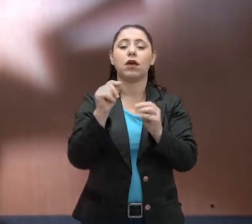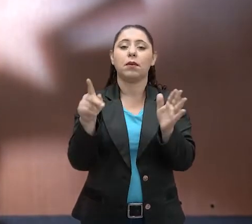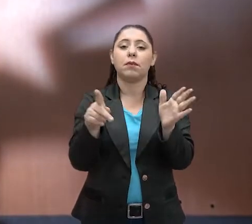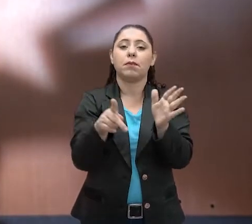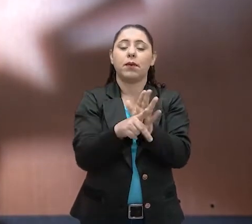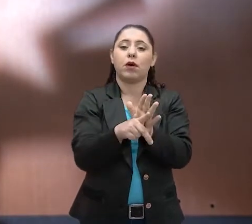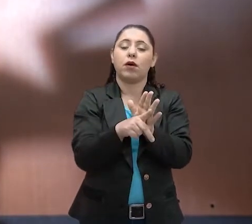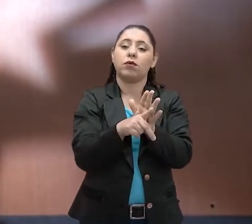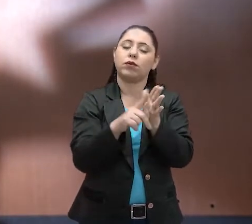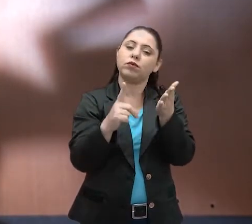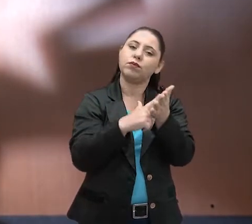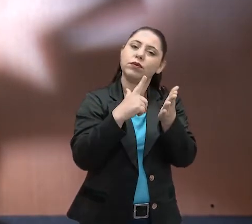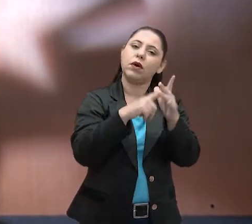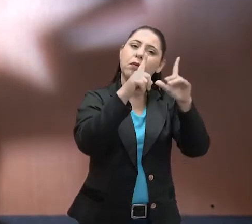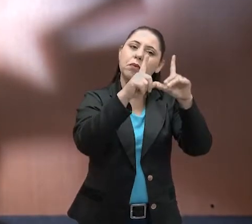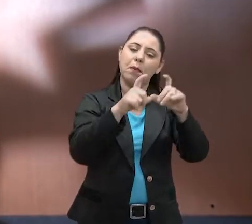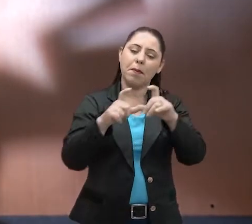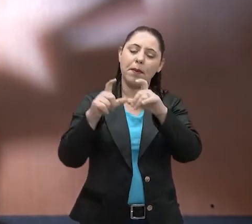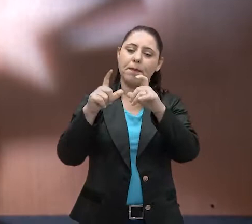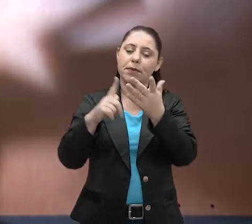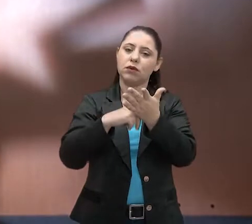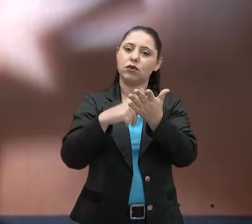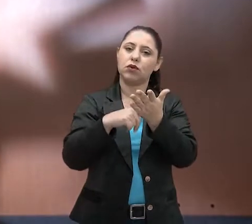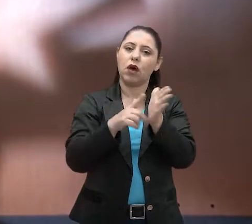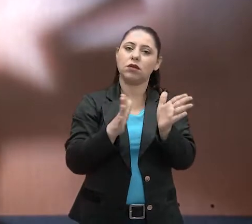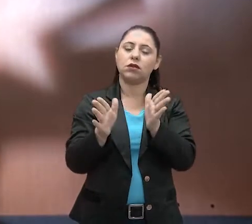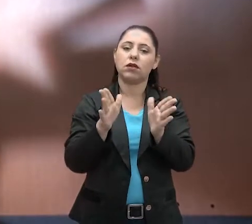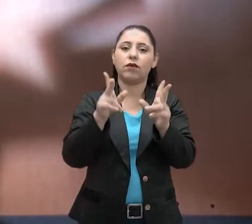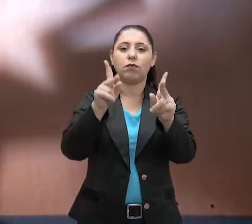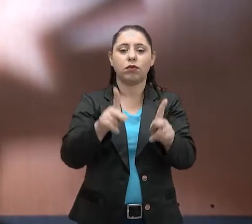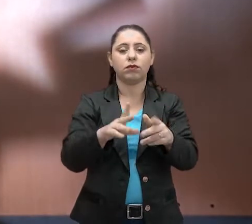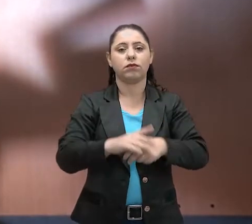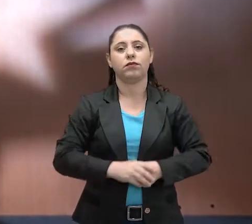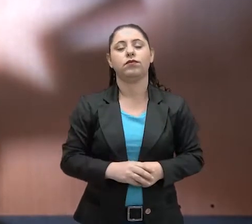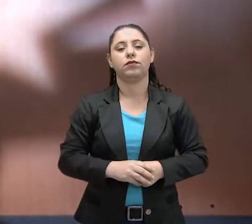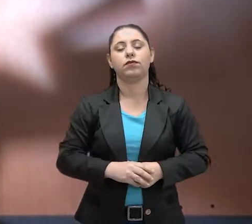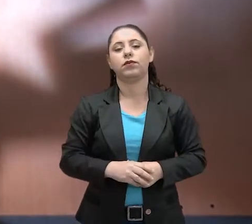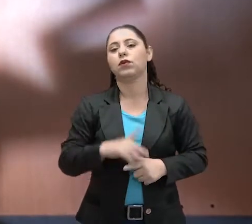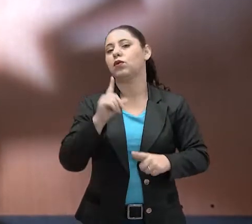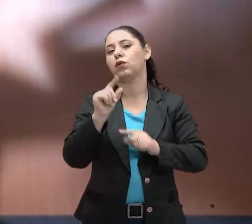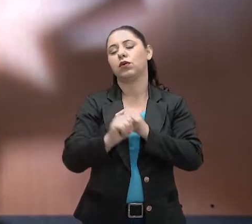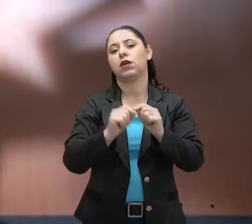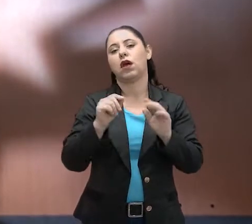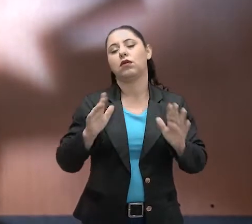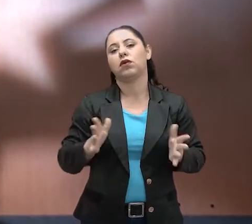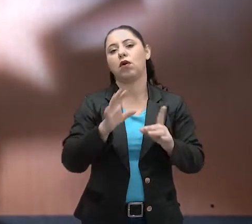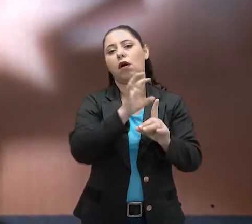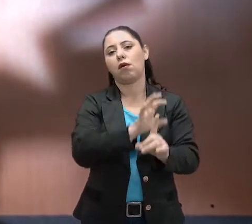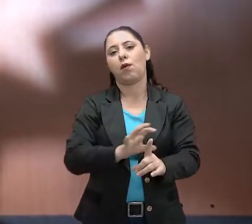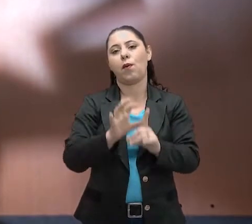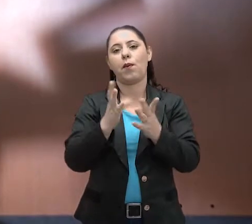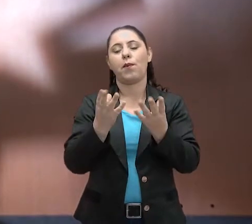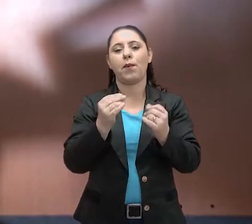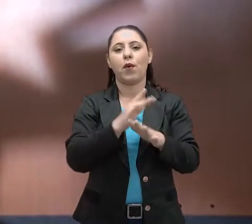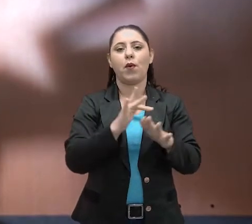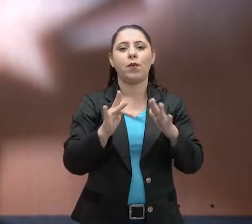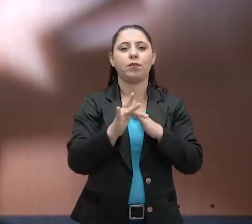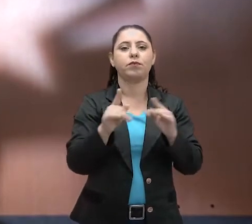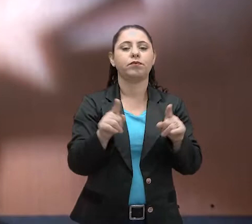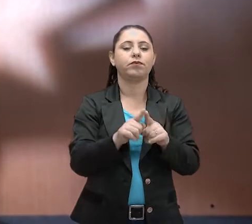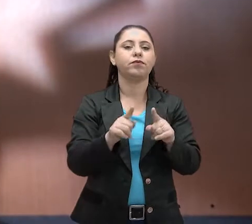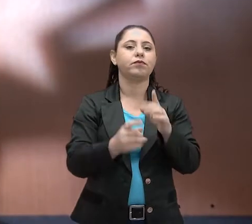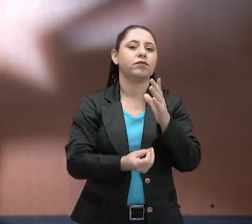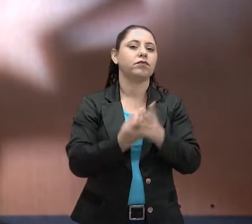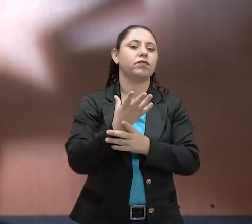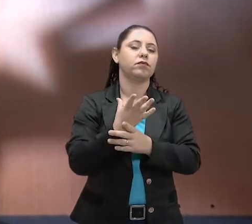por meio dessas histórias em quadrinhos e torná-las acessíveis ao público. Essa expressão artística influencia diversas